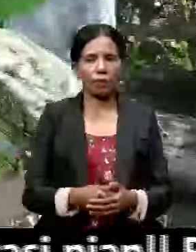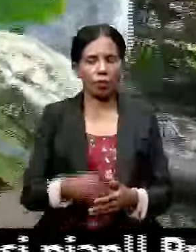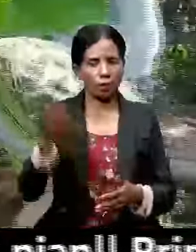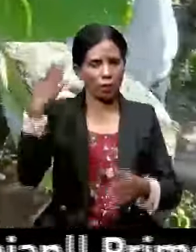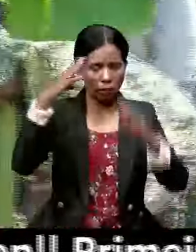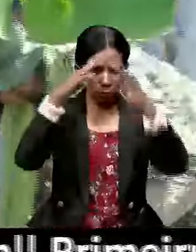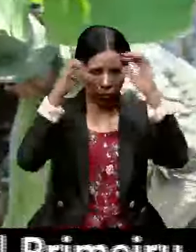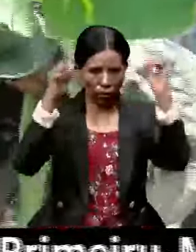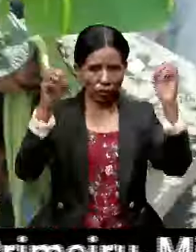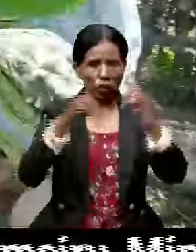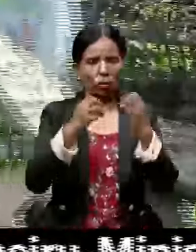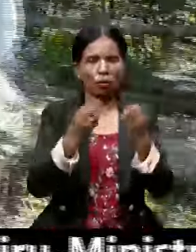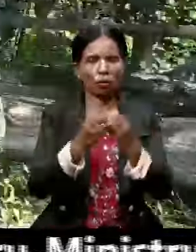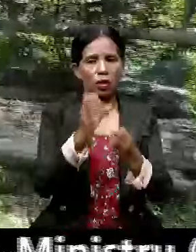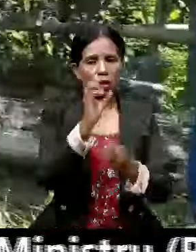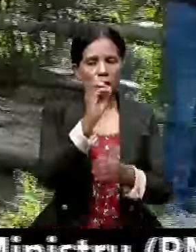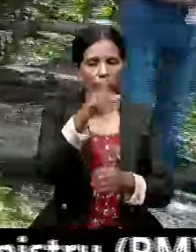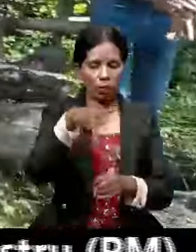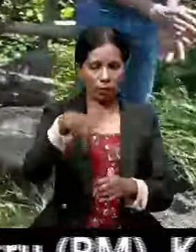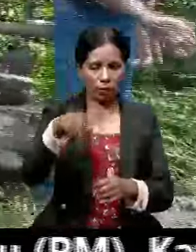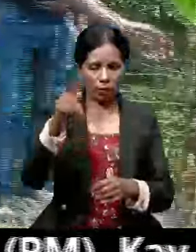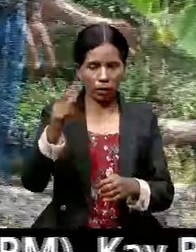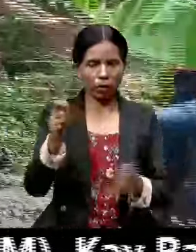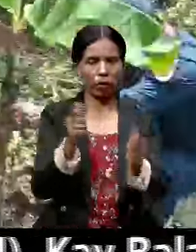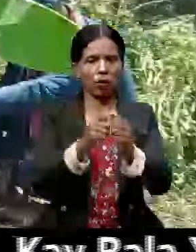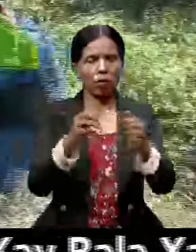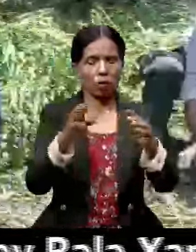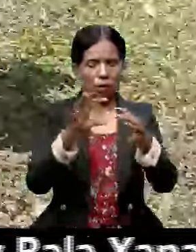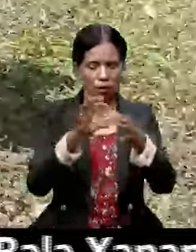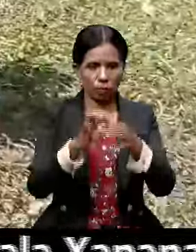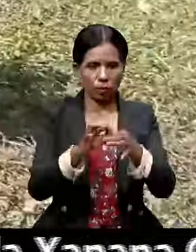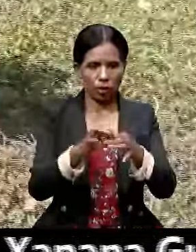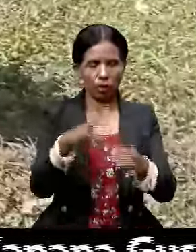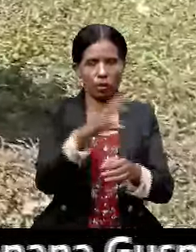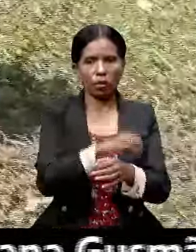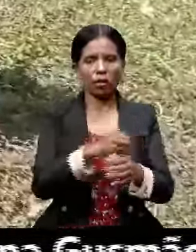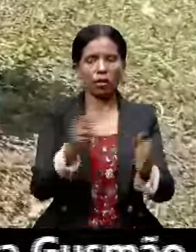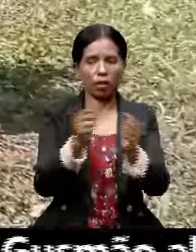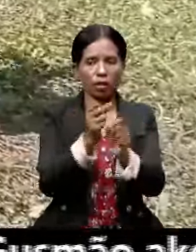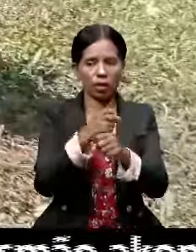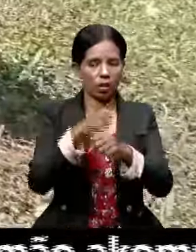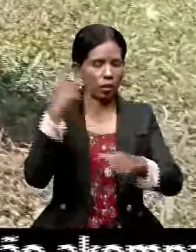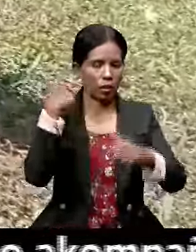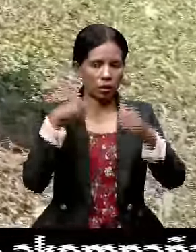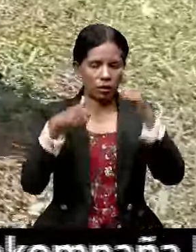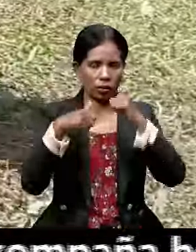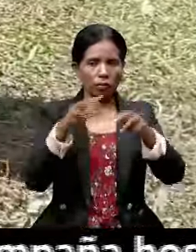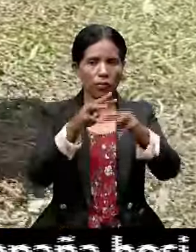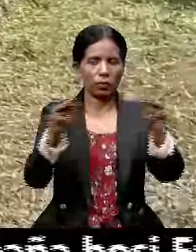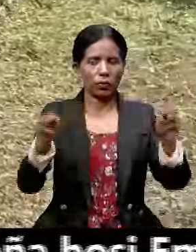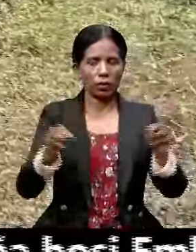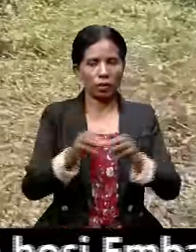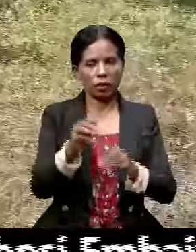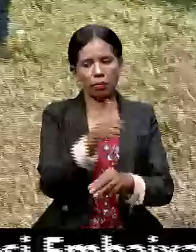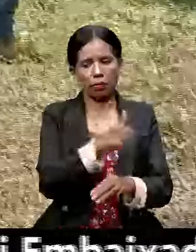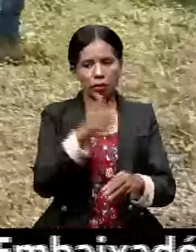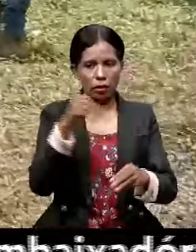presidente organização popular trabalhador timorense ho membro mini brigada concentrada halao na atividade e o município